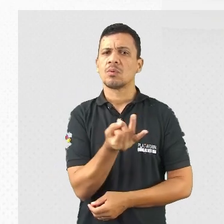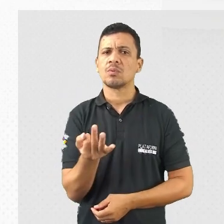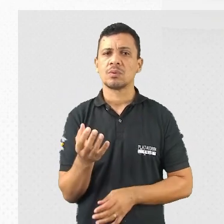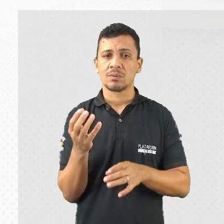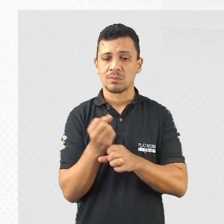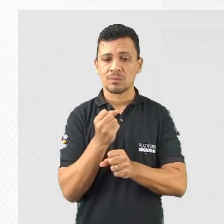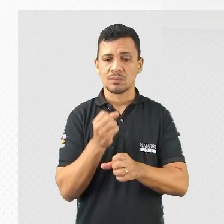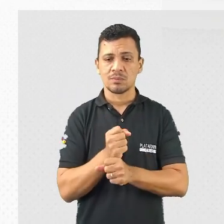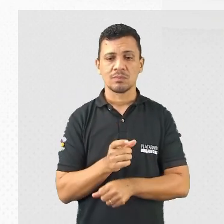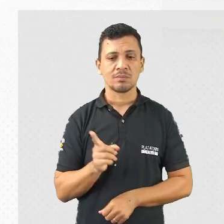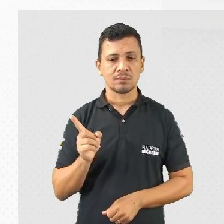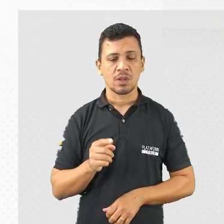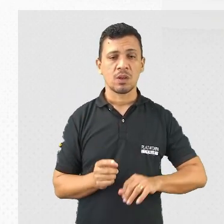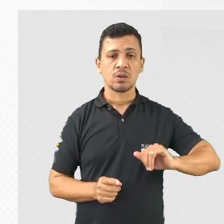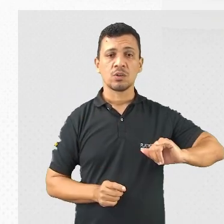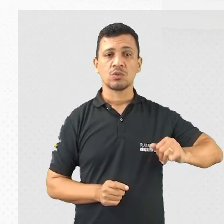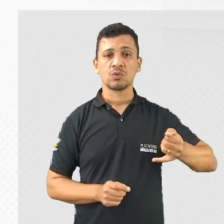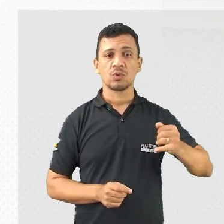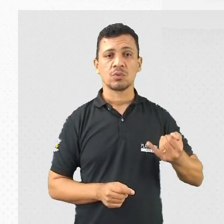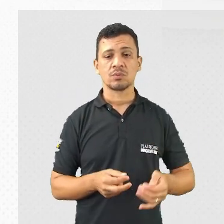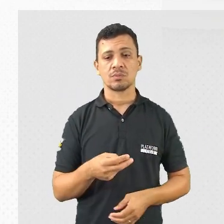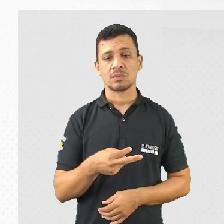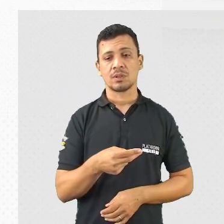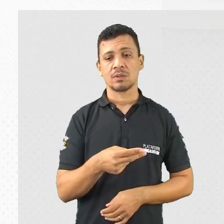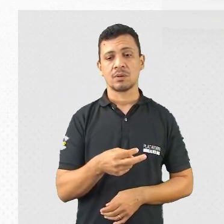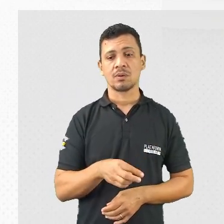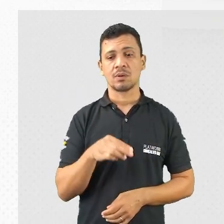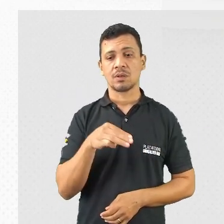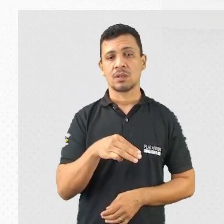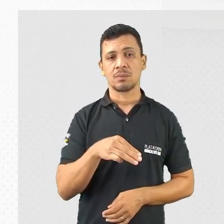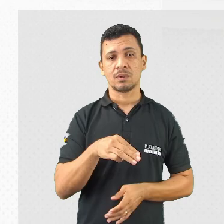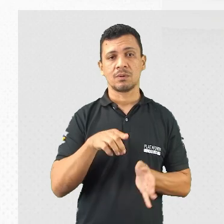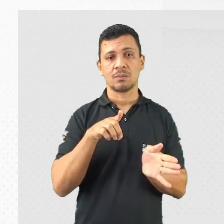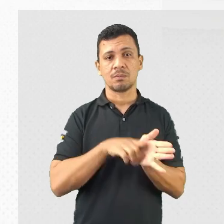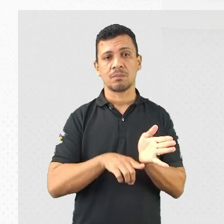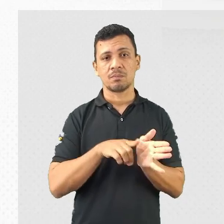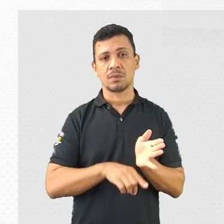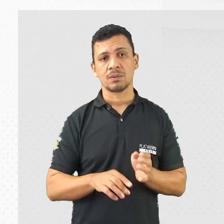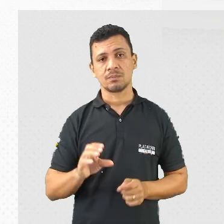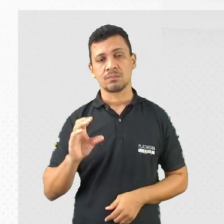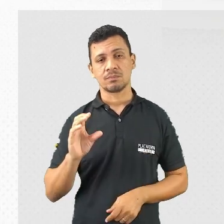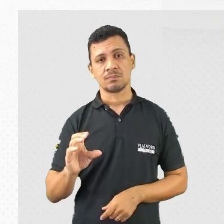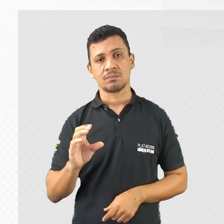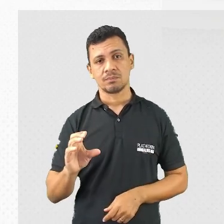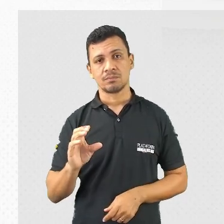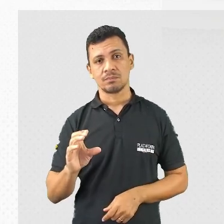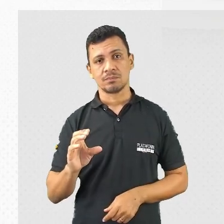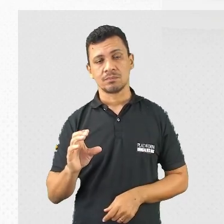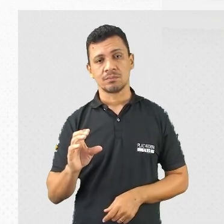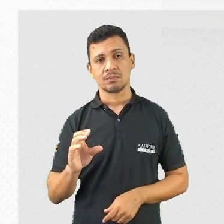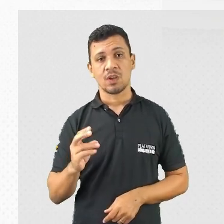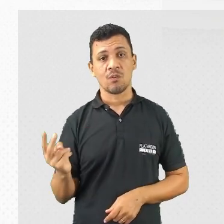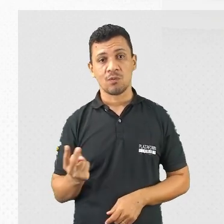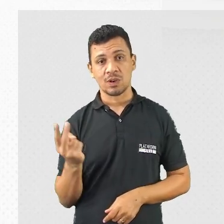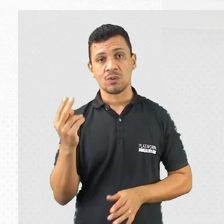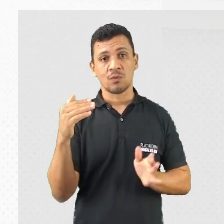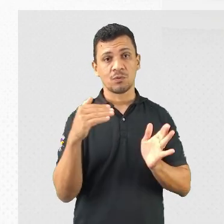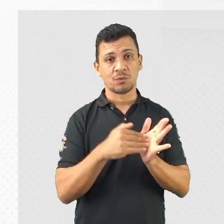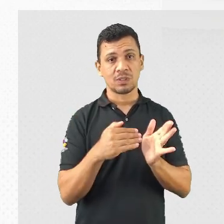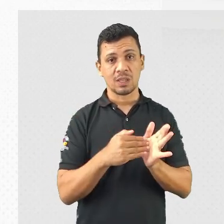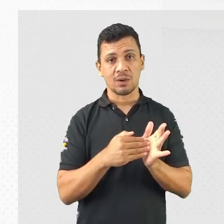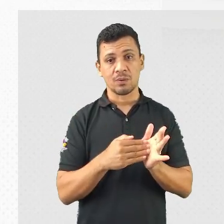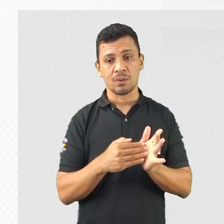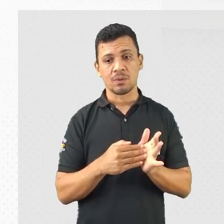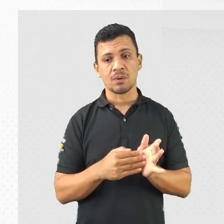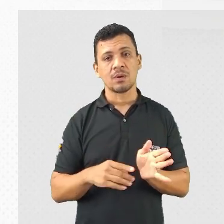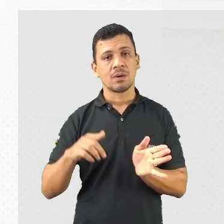conta. Os juros é igual à diferença entre o montante, que é o valor final do investimento, mais o valor